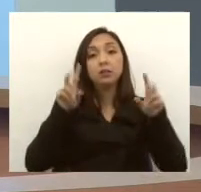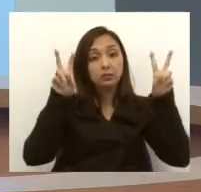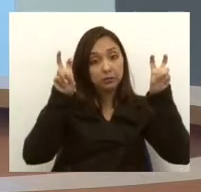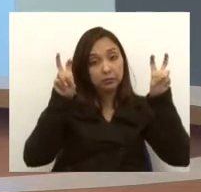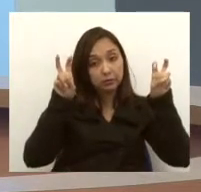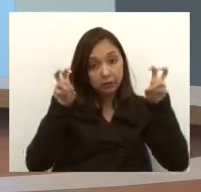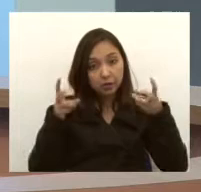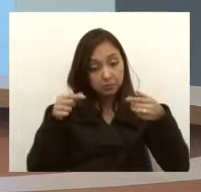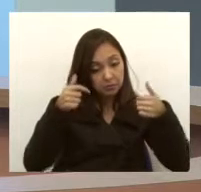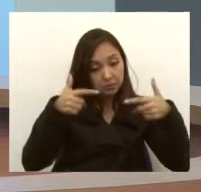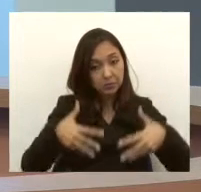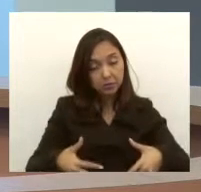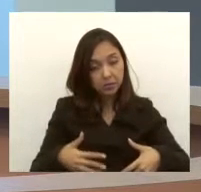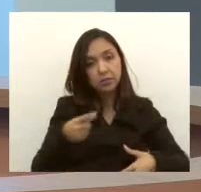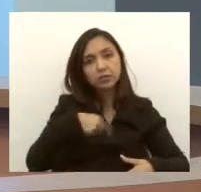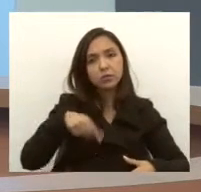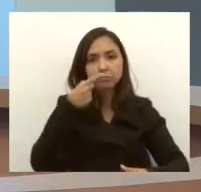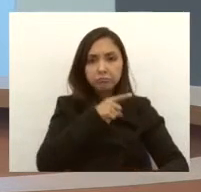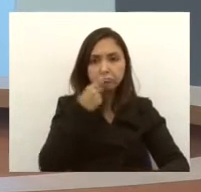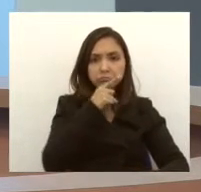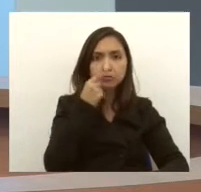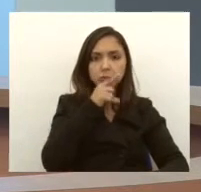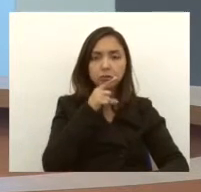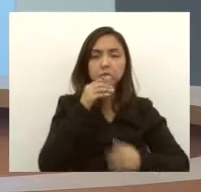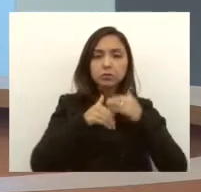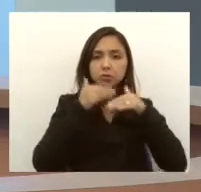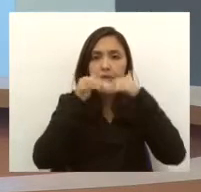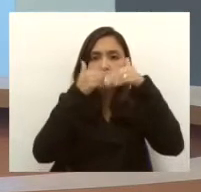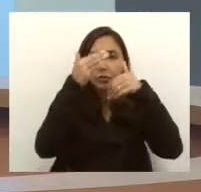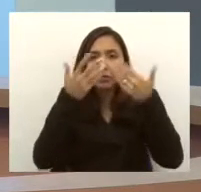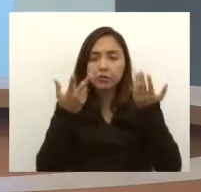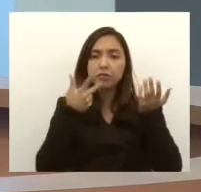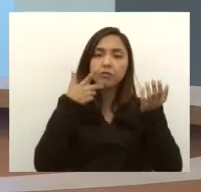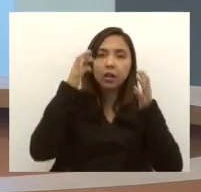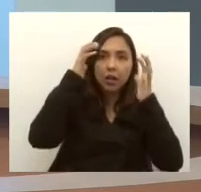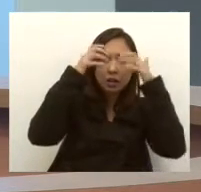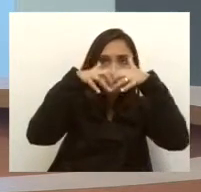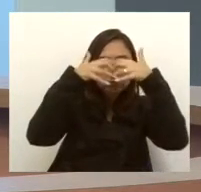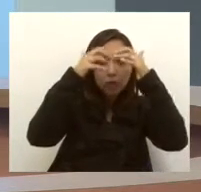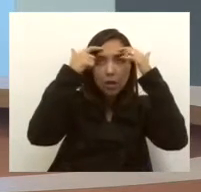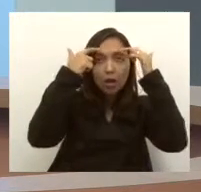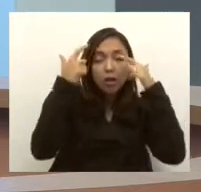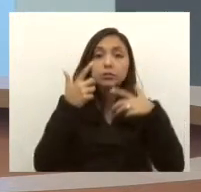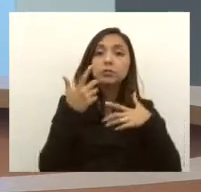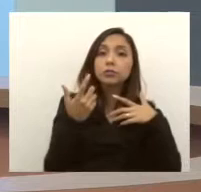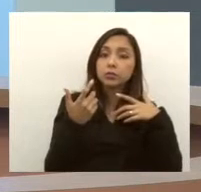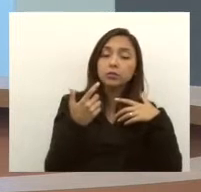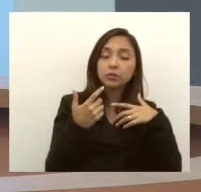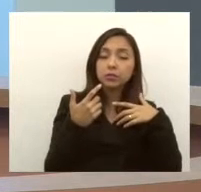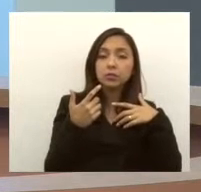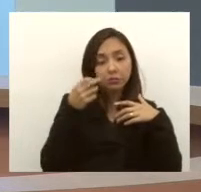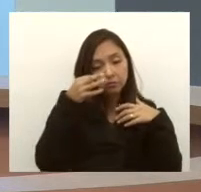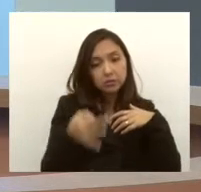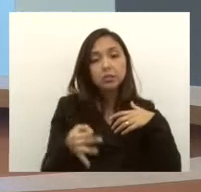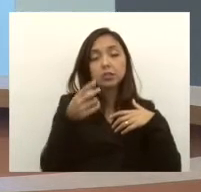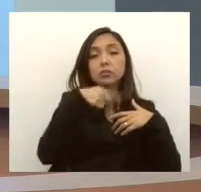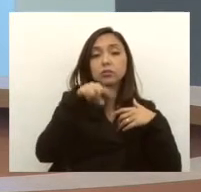tema, que a gente consiga desempenhar e falar sobre um raciocínio, com certeza a